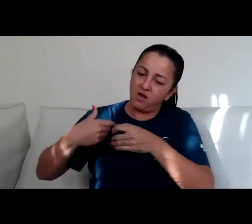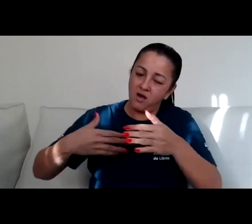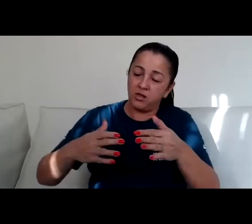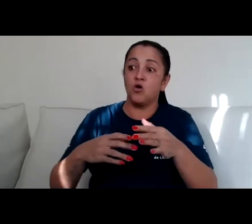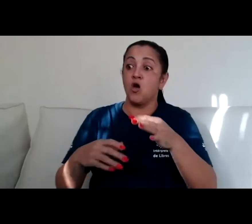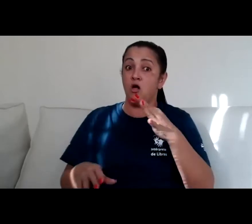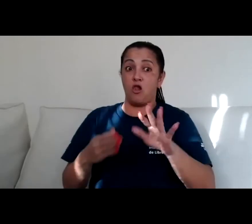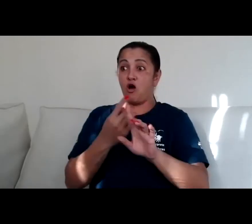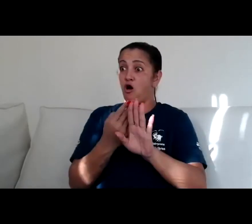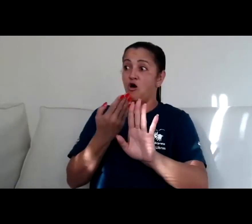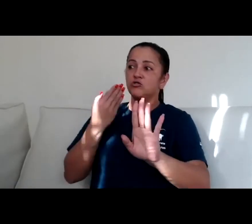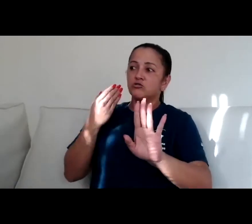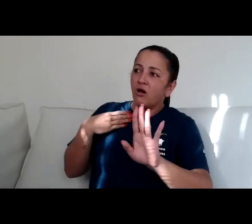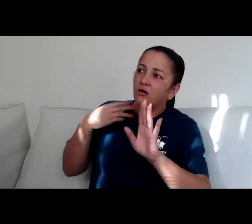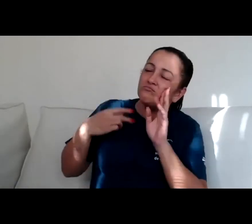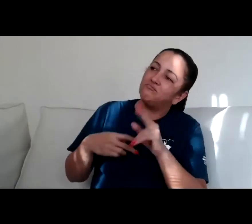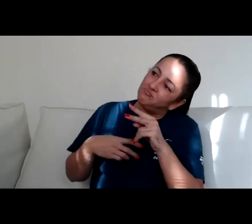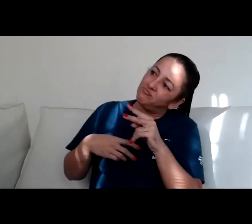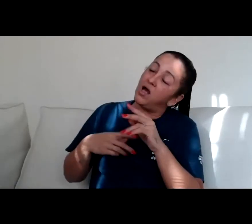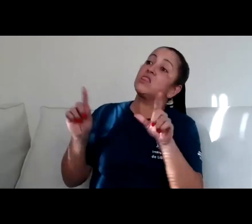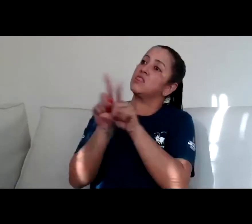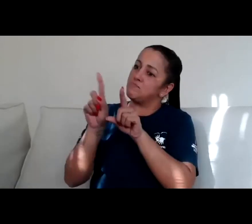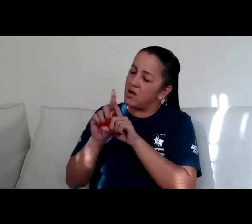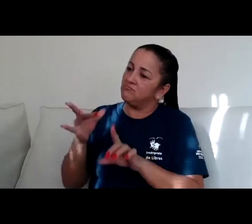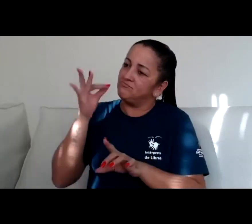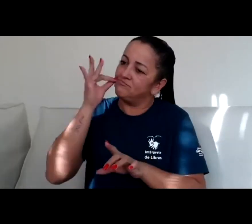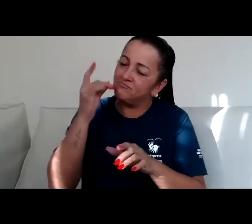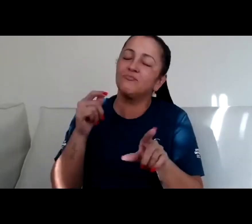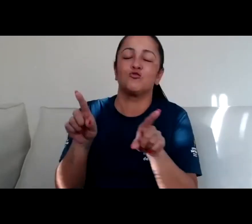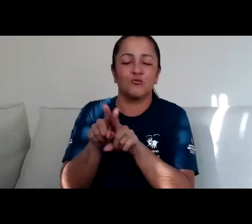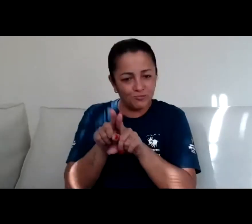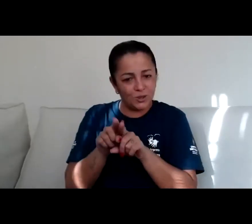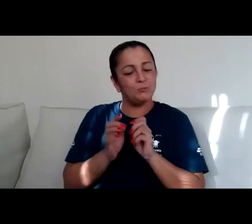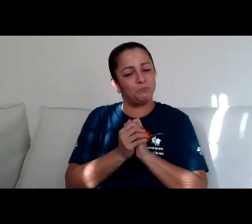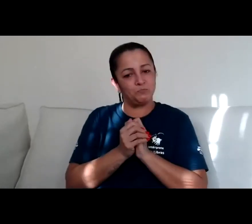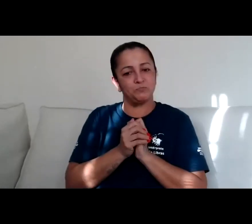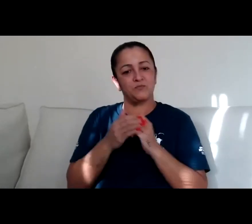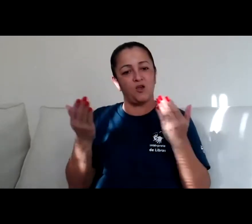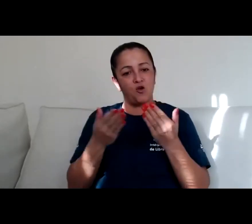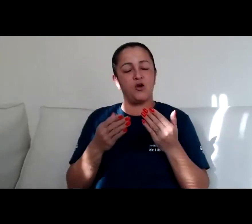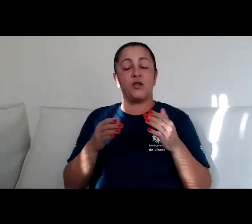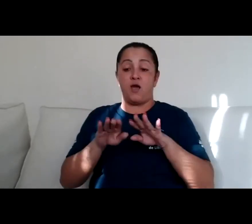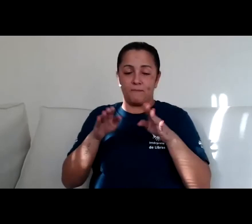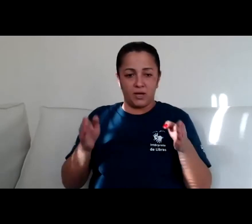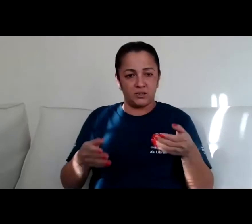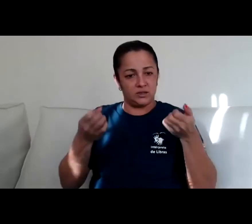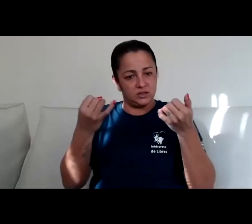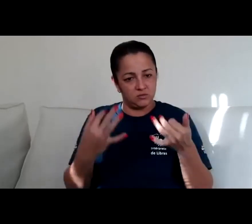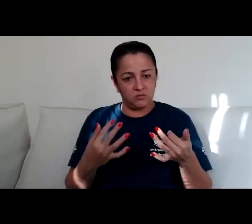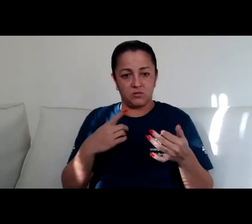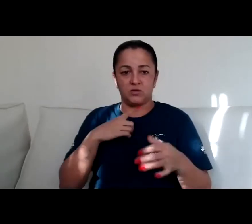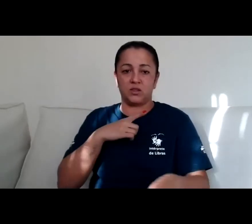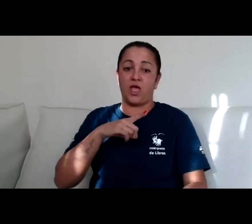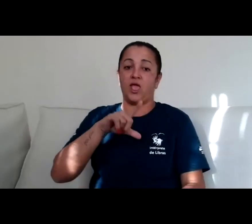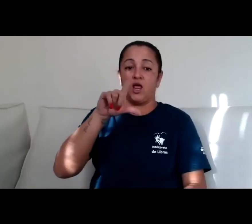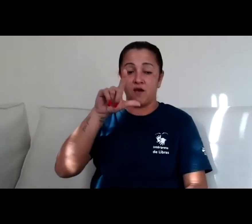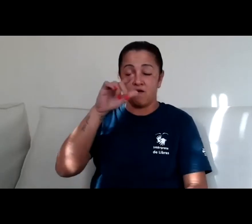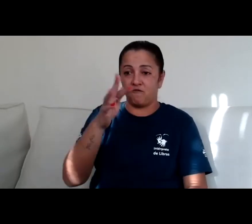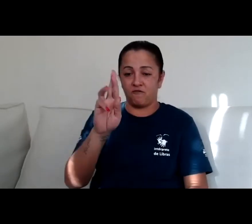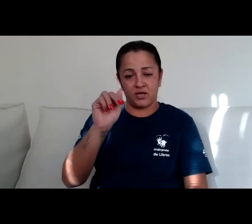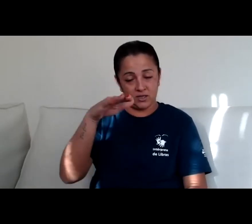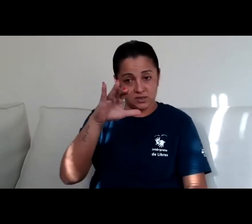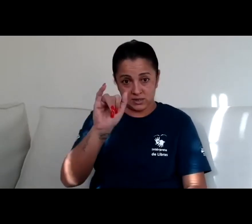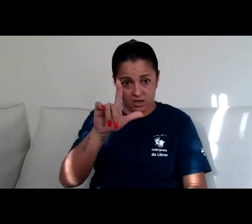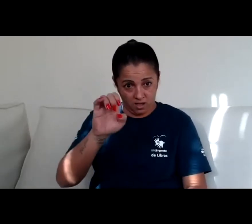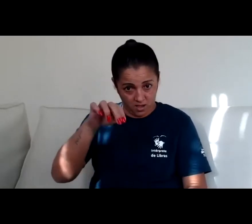perto. Quero cumprimentar as integrantes da mesa, a Francilene Cardoso e a Neide Almeida,